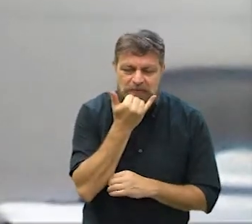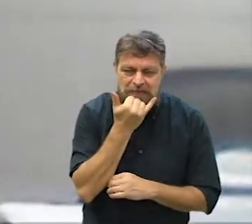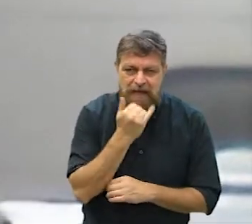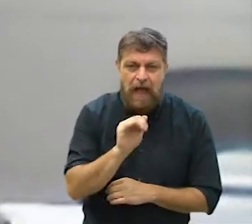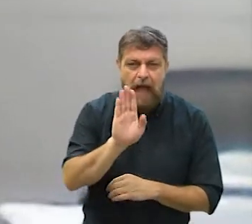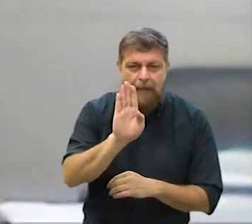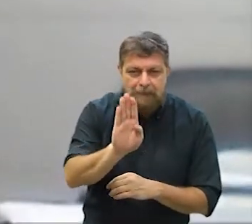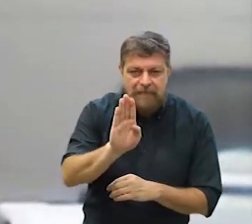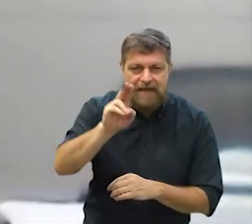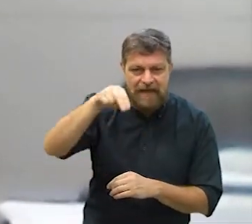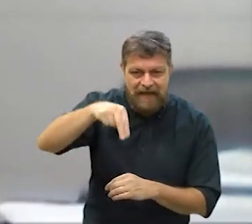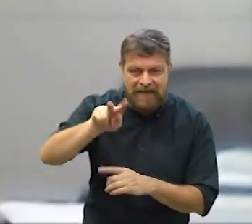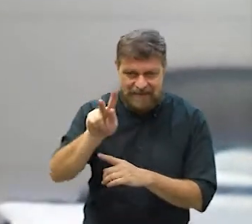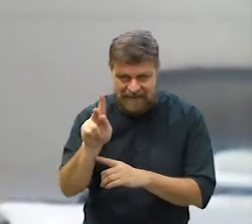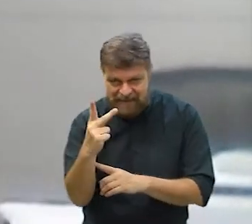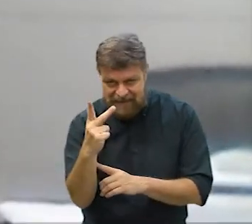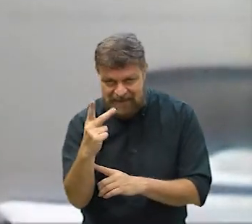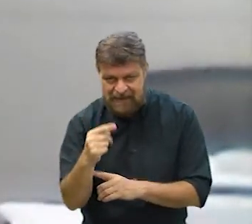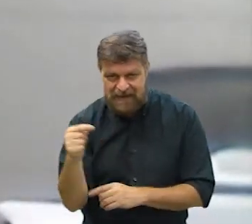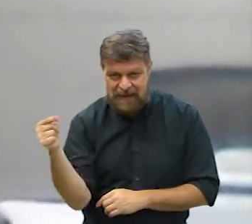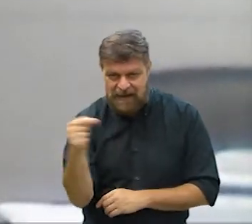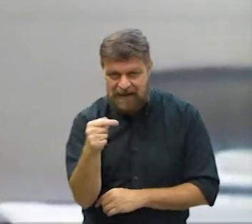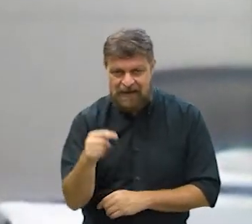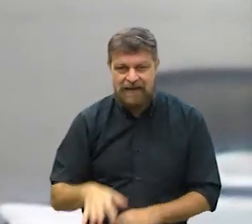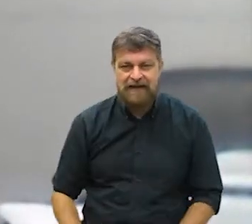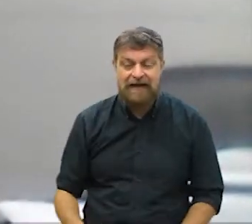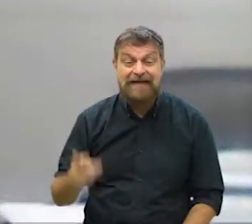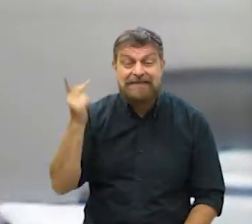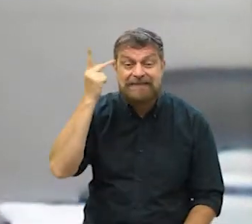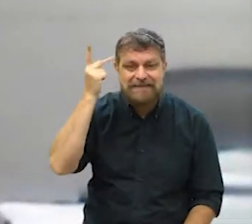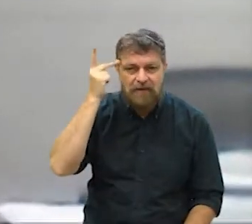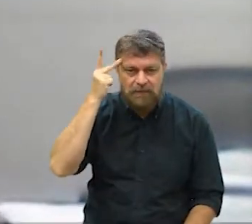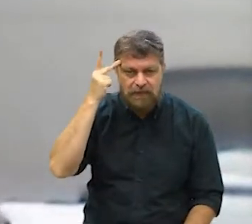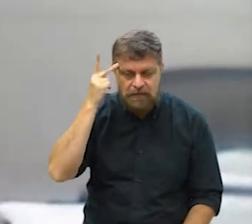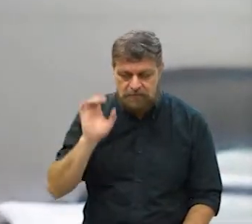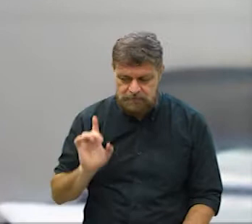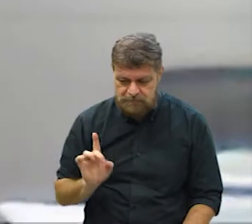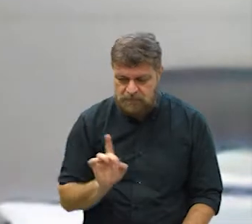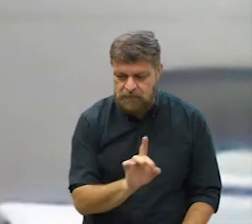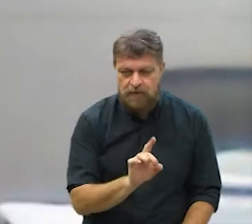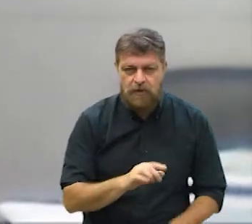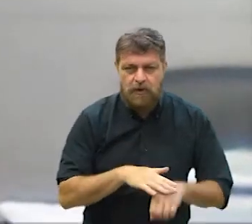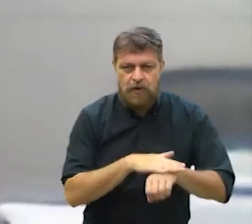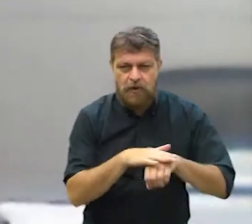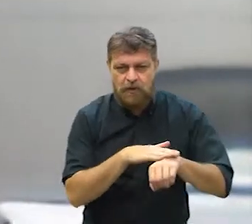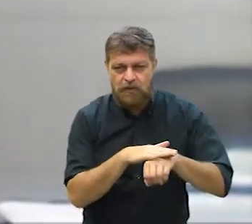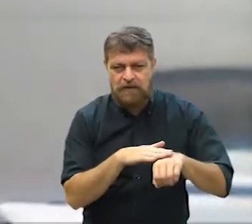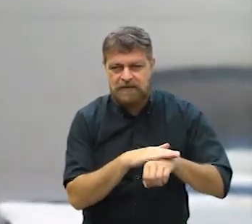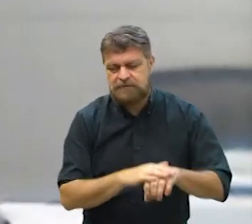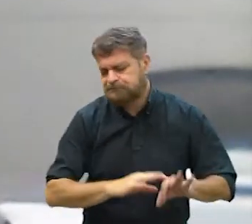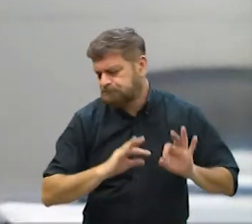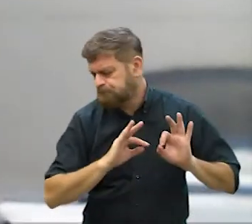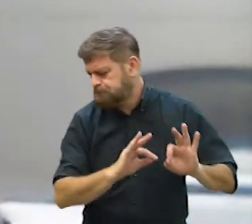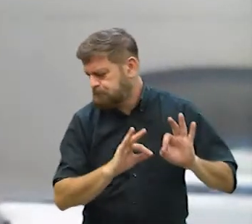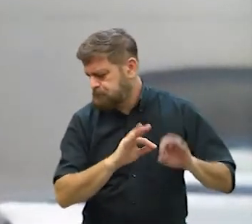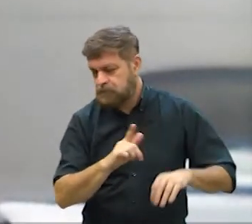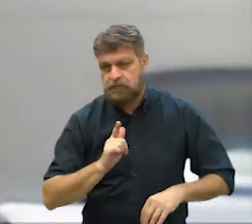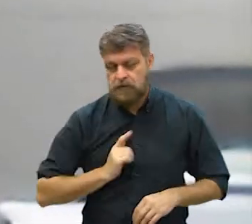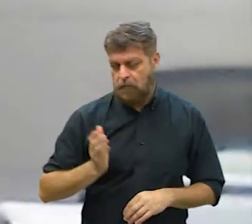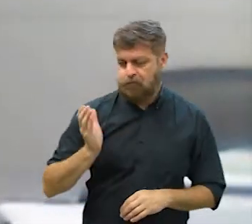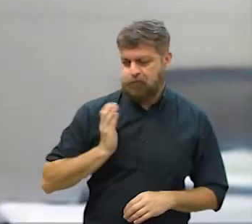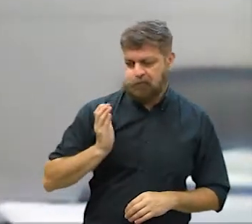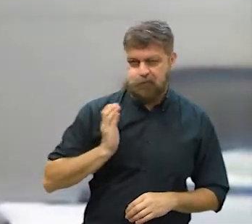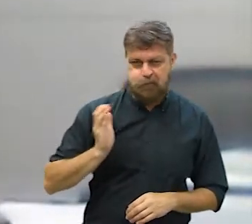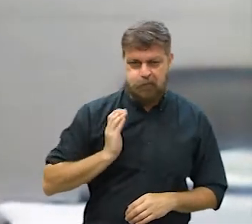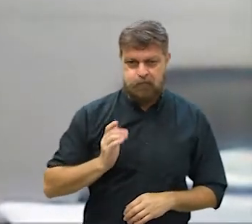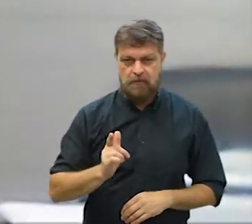BNH, eu conheci muito o BNH lá na Praça Roosevelt, em São Paulo. ele era fenomenal, ele